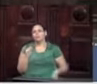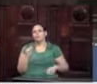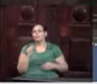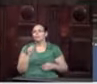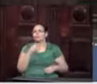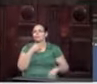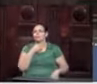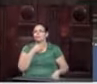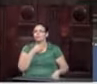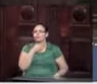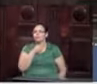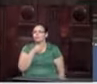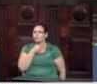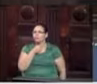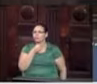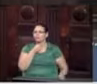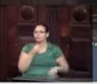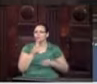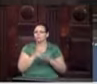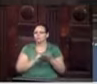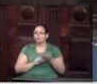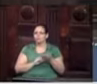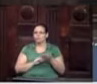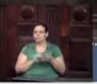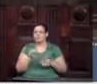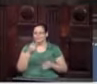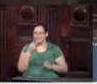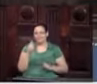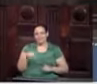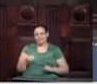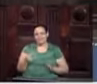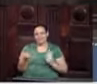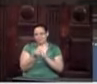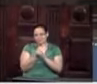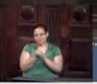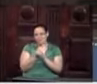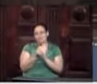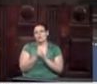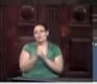com falso rótulo de unidade de polícia pacificadora,